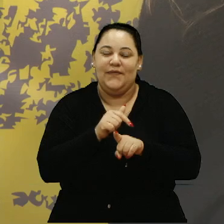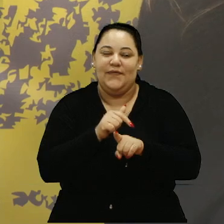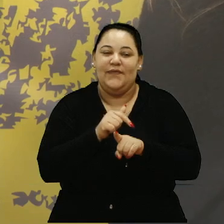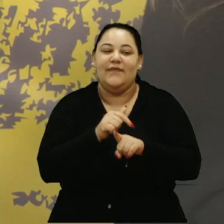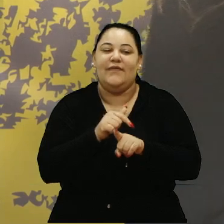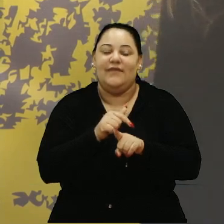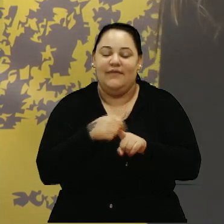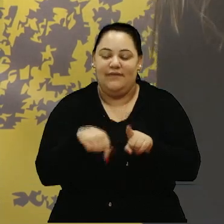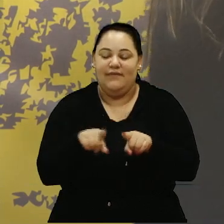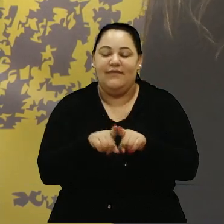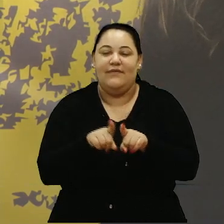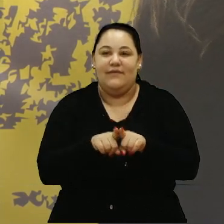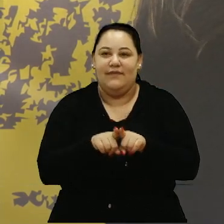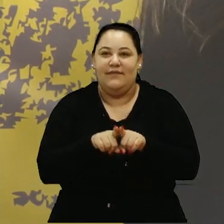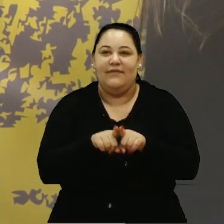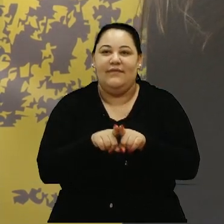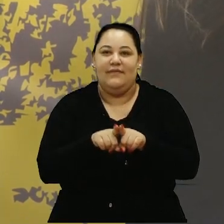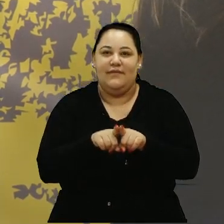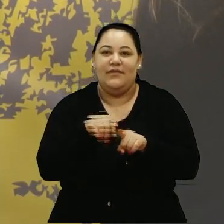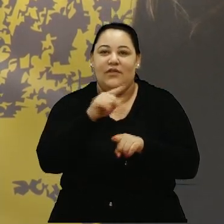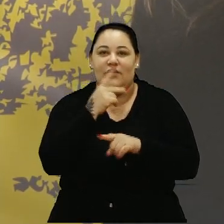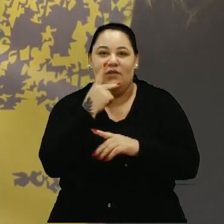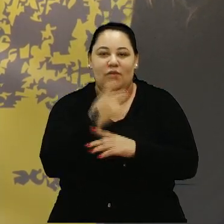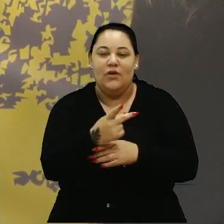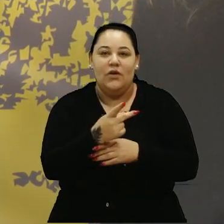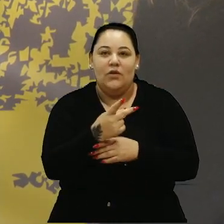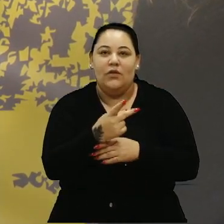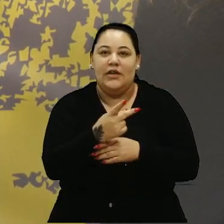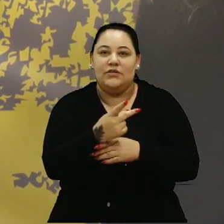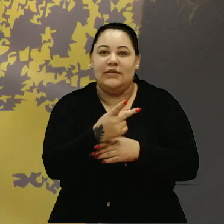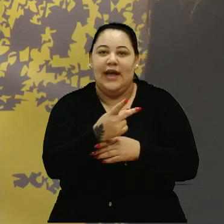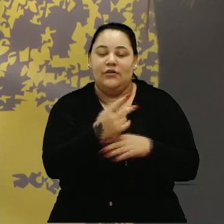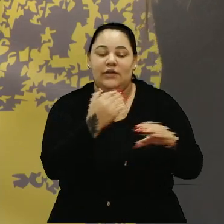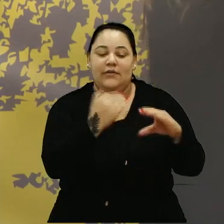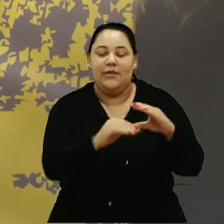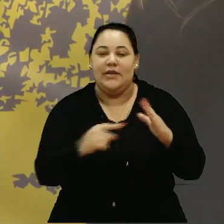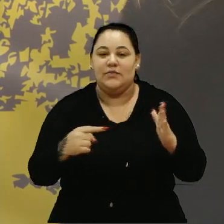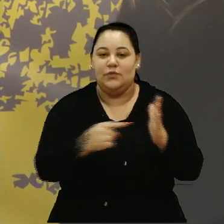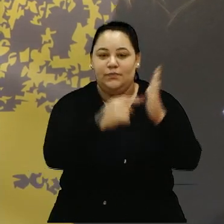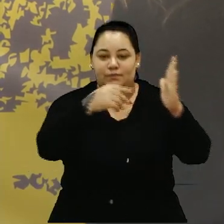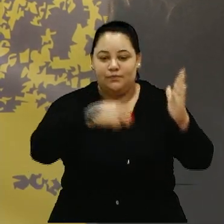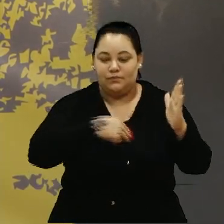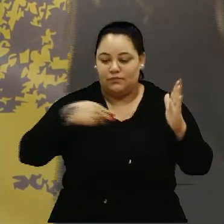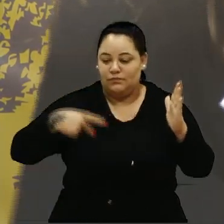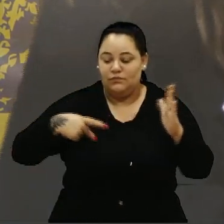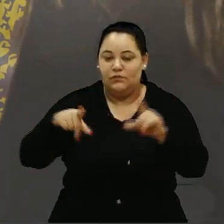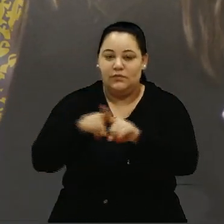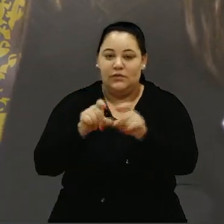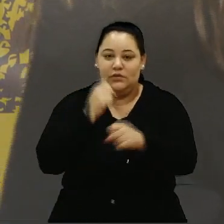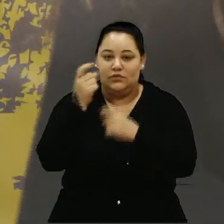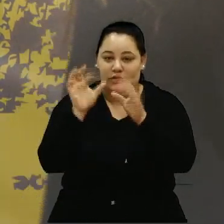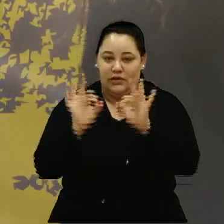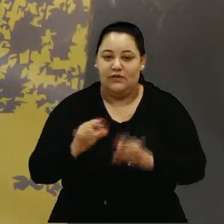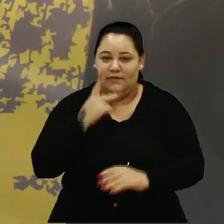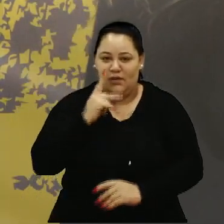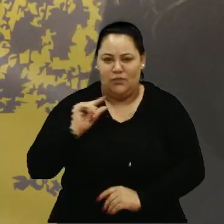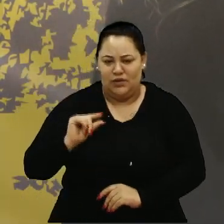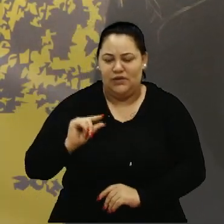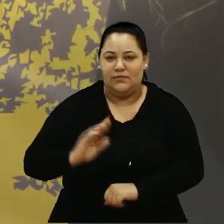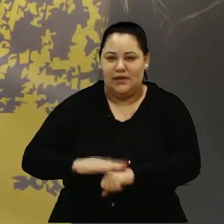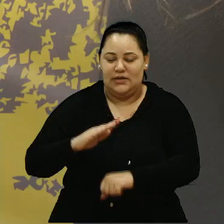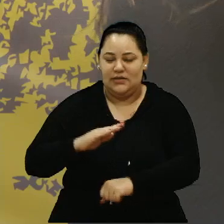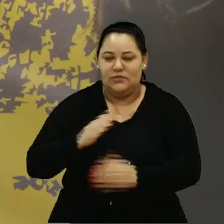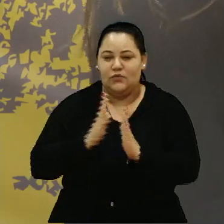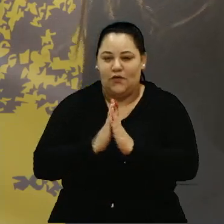Cima da Serra. A senhora falou, inclusive, que vai encaminhar a denúncia para o Ministério Público por algumas questões ali. Vamos falar um pouquinho mais sobre isso, por favor.